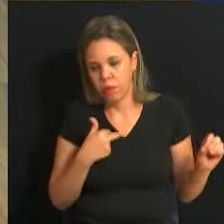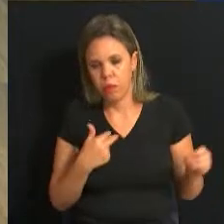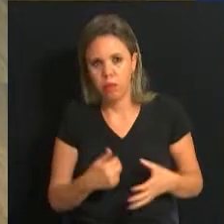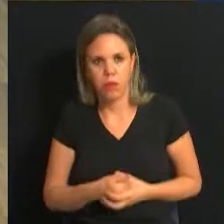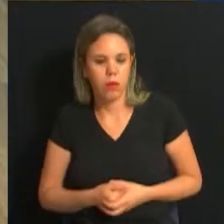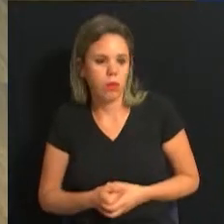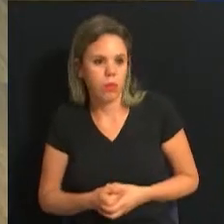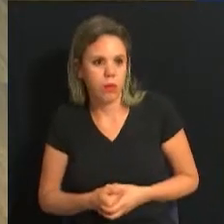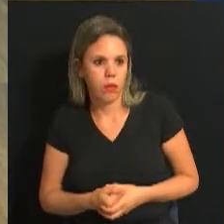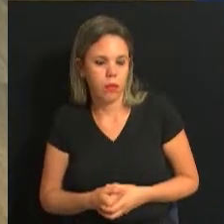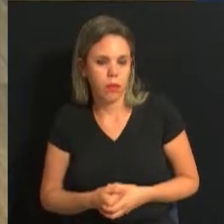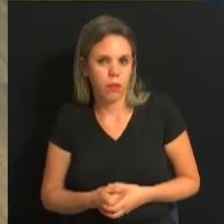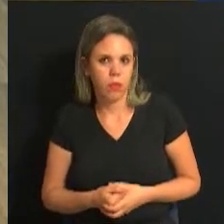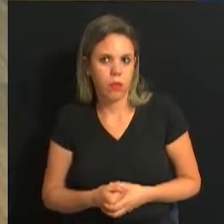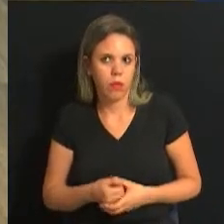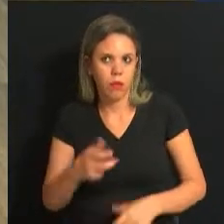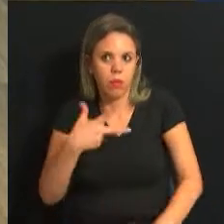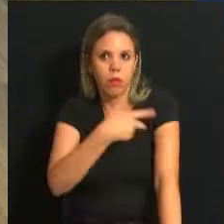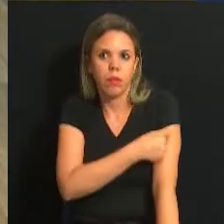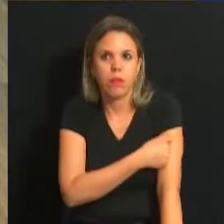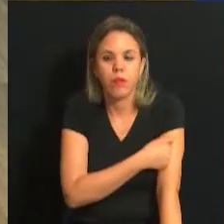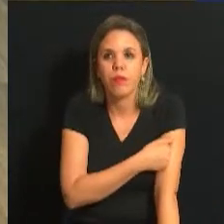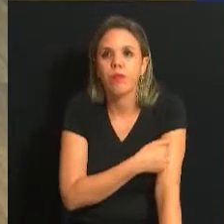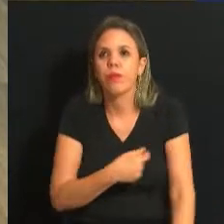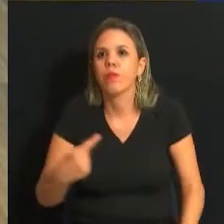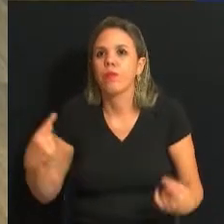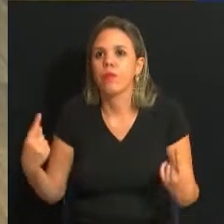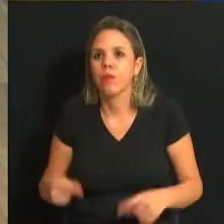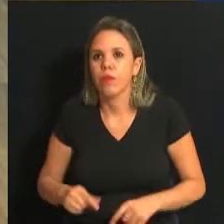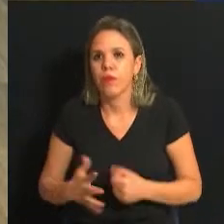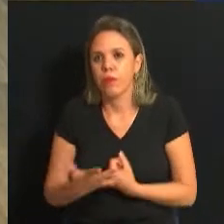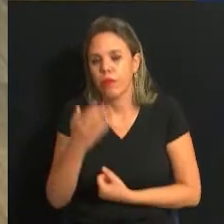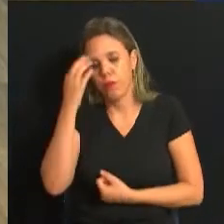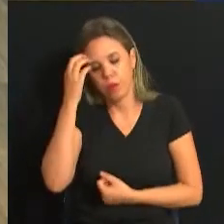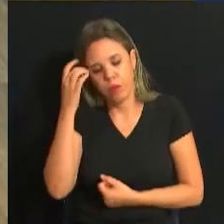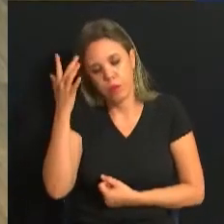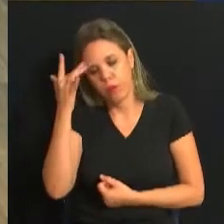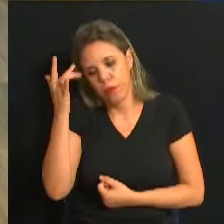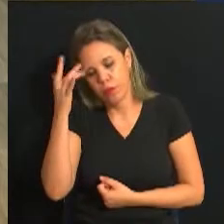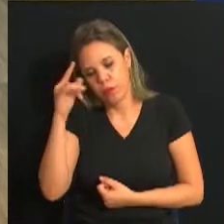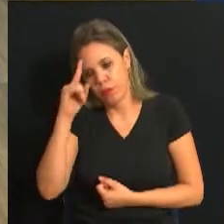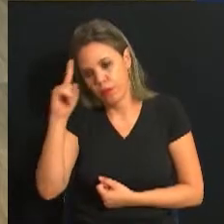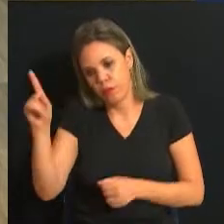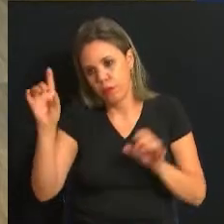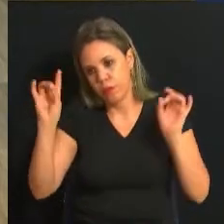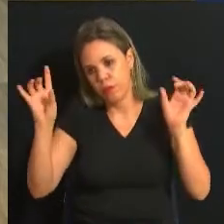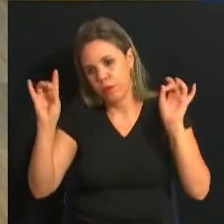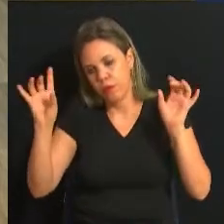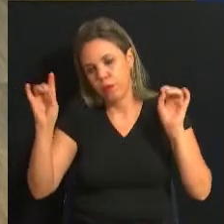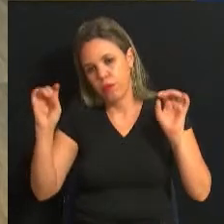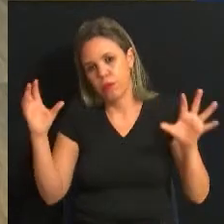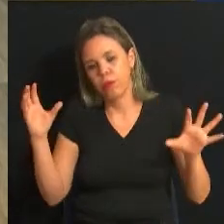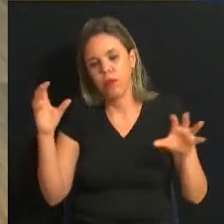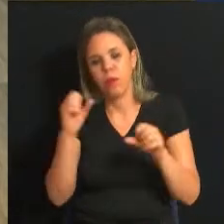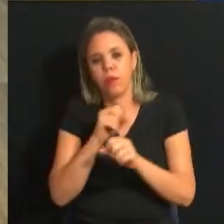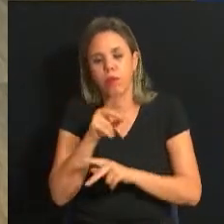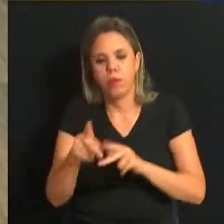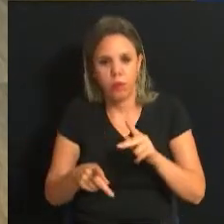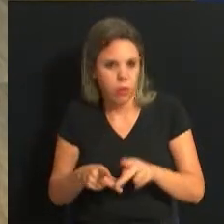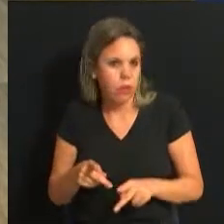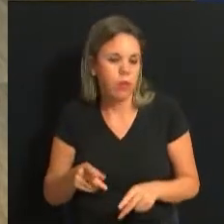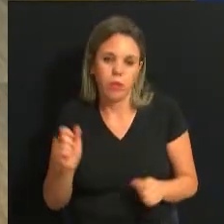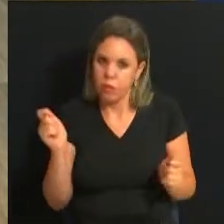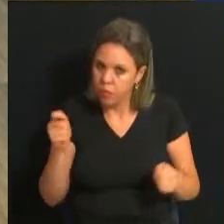Em relação à vacinação contra a Covid-19, amanhã é aquele dia D, que faz aquele mutirão. E dá